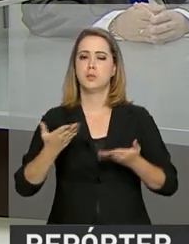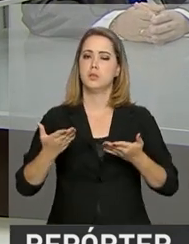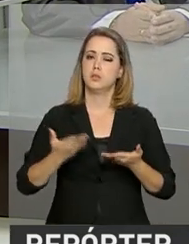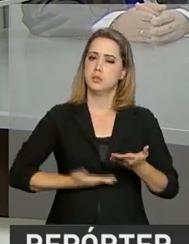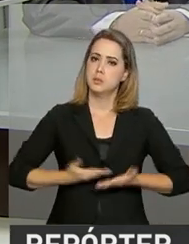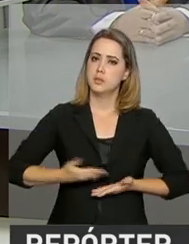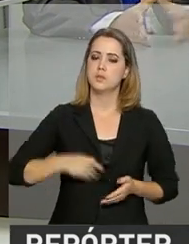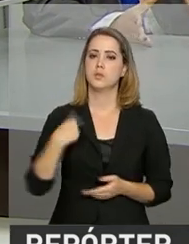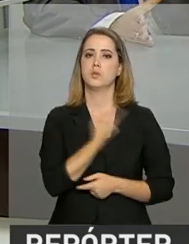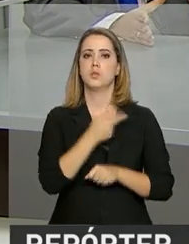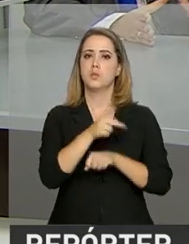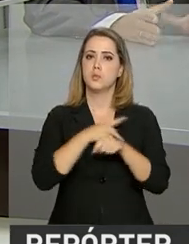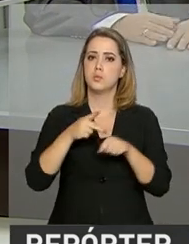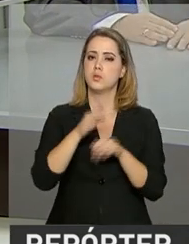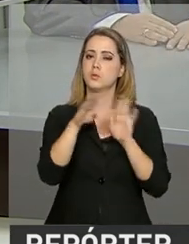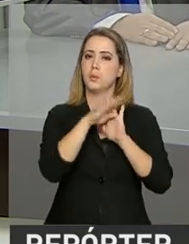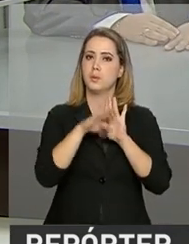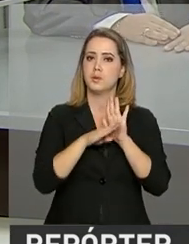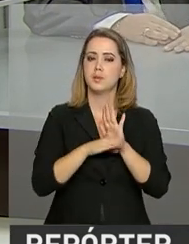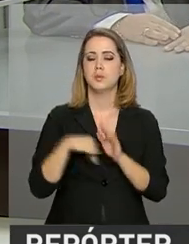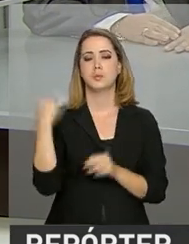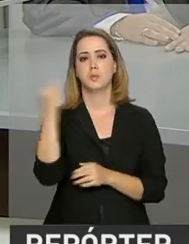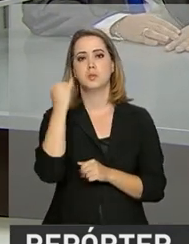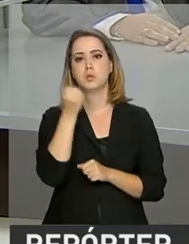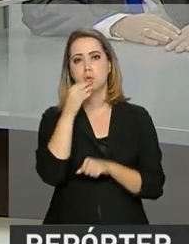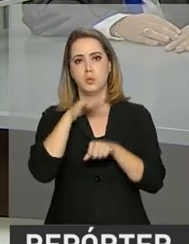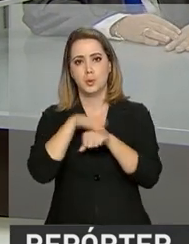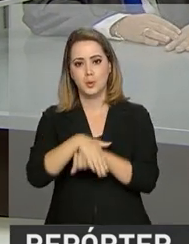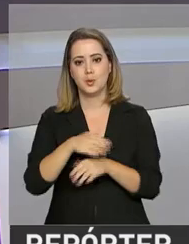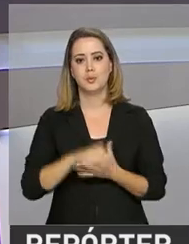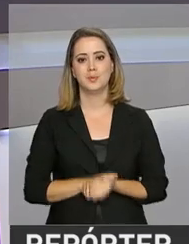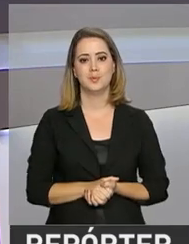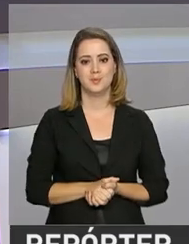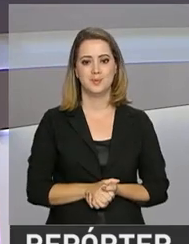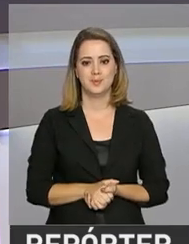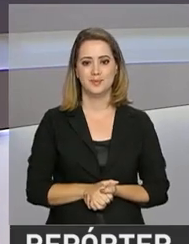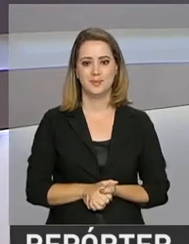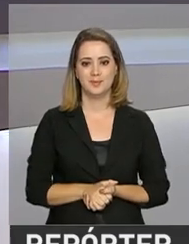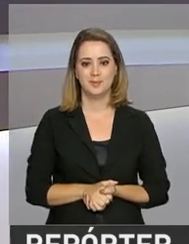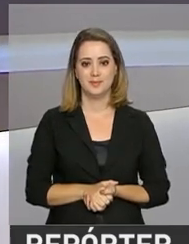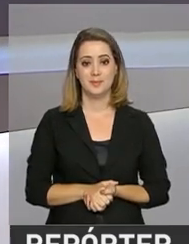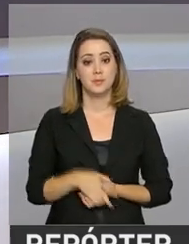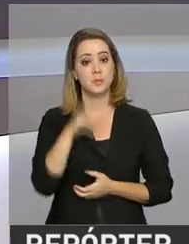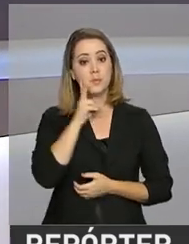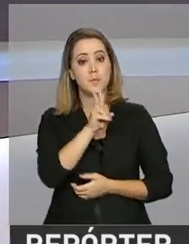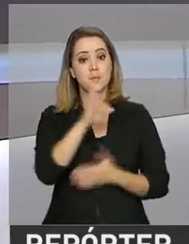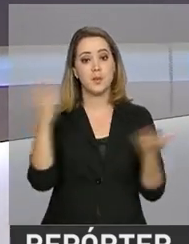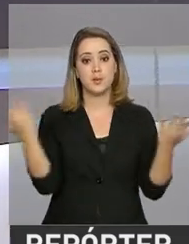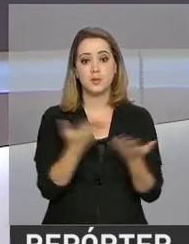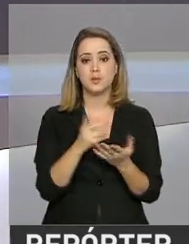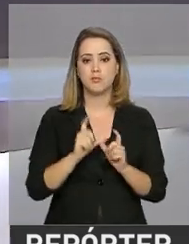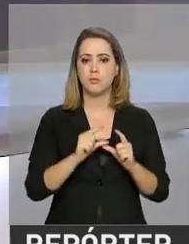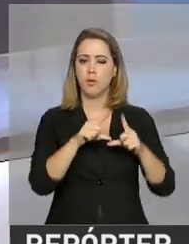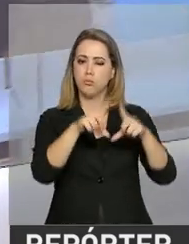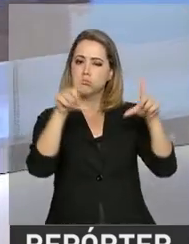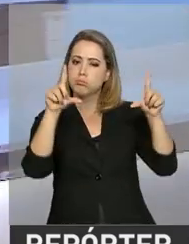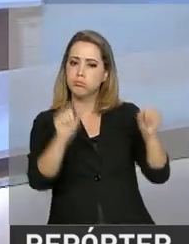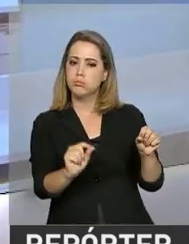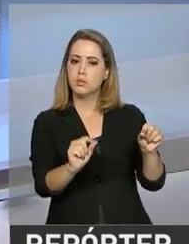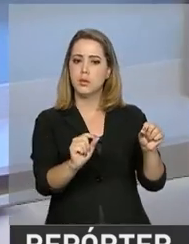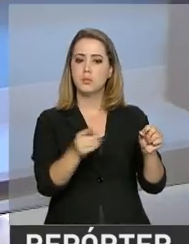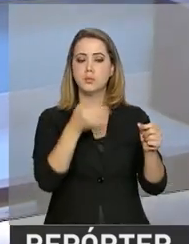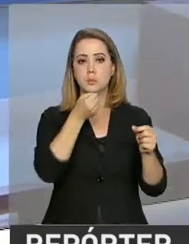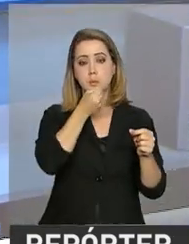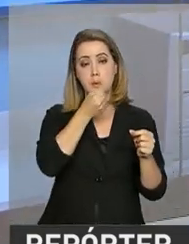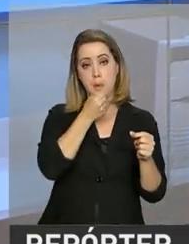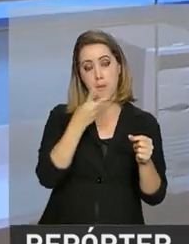país com esse programa tão importante Boa noite a todos você acompanhou aí um trecho da Voz do Brasil apresentada